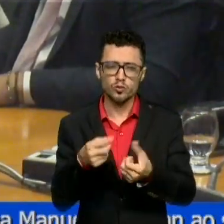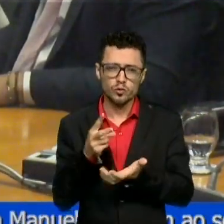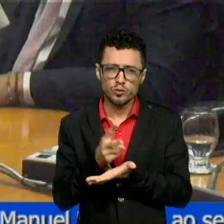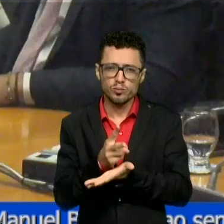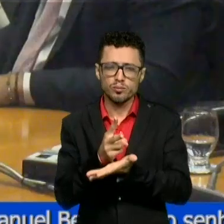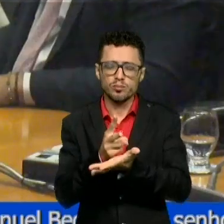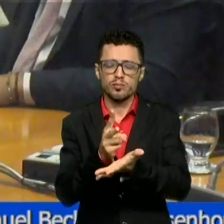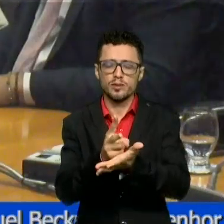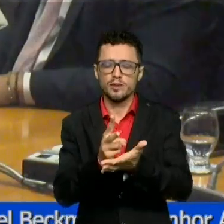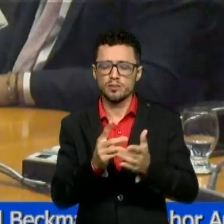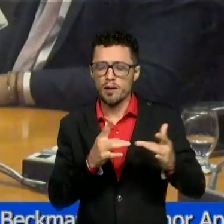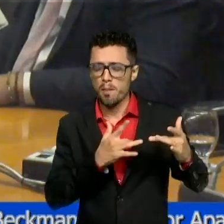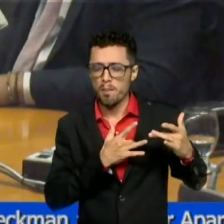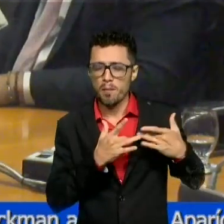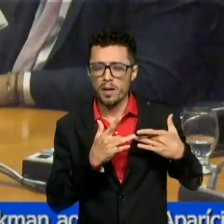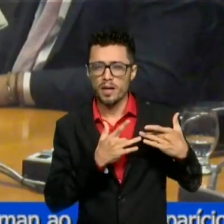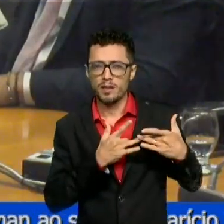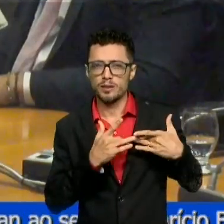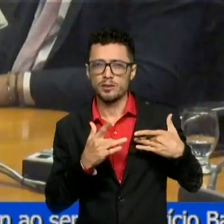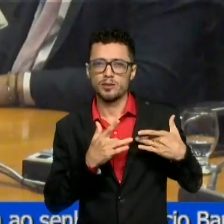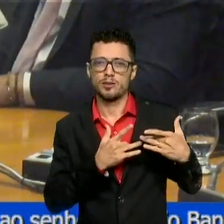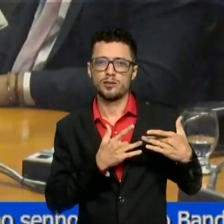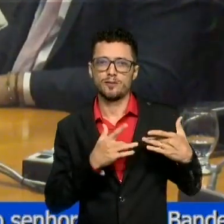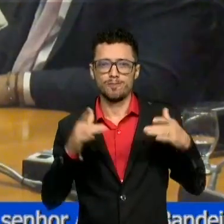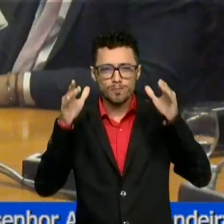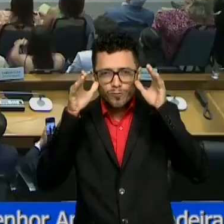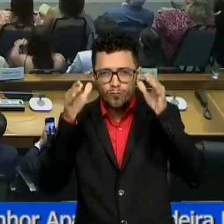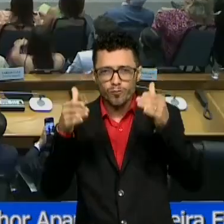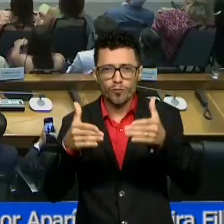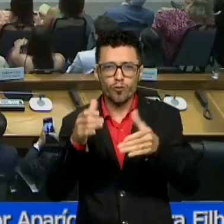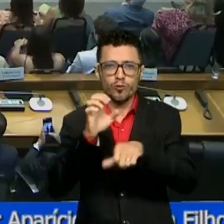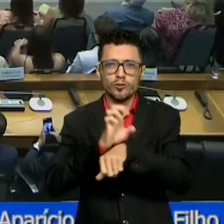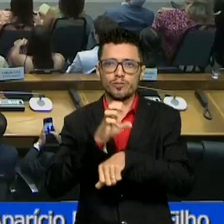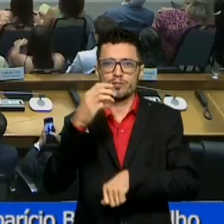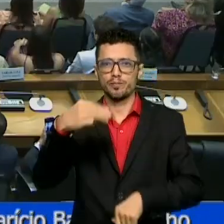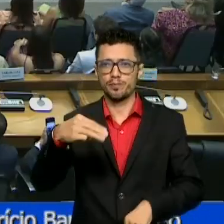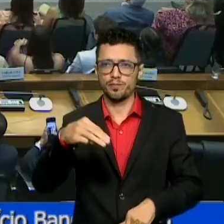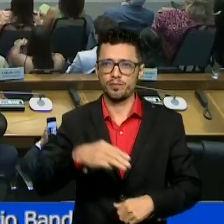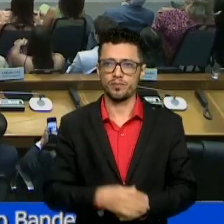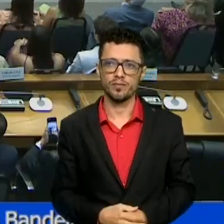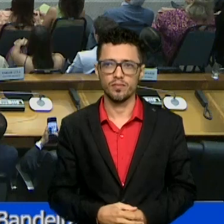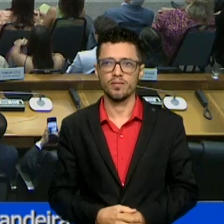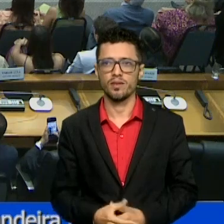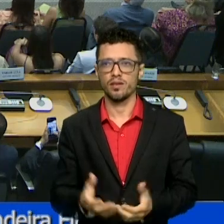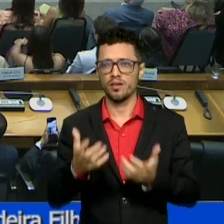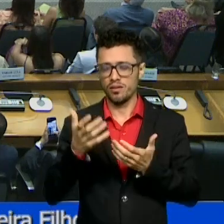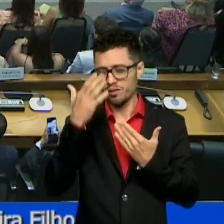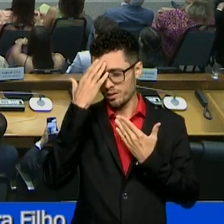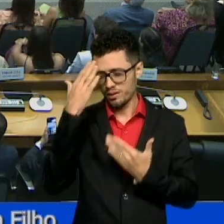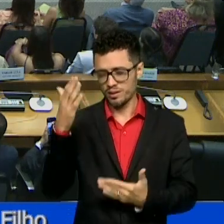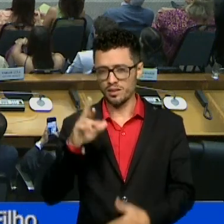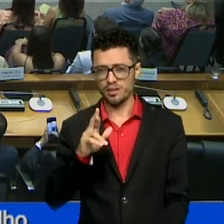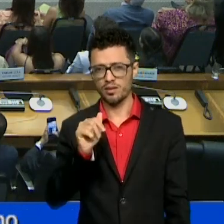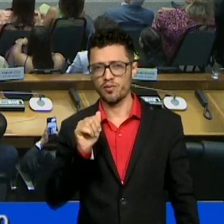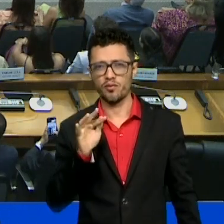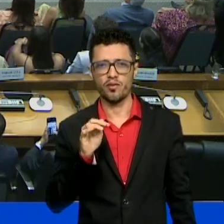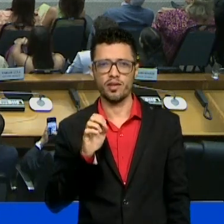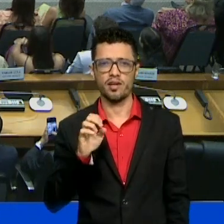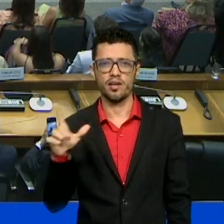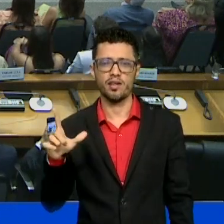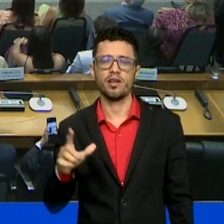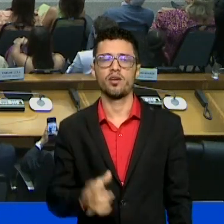nosso Estado, do nosso Maranhão. Gostaria de agradecer aos nossos deputados Rafael e Neto